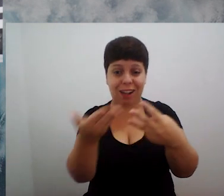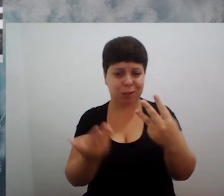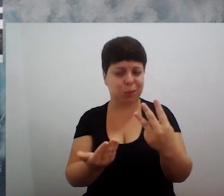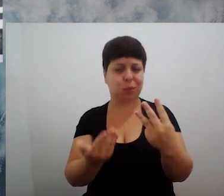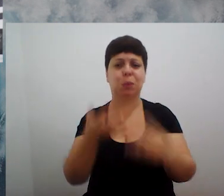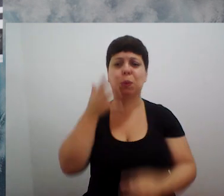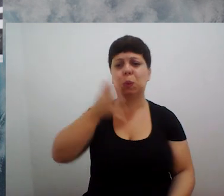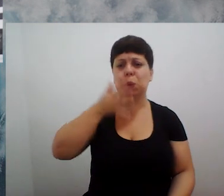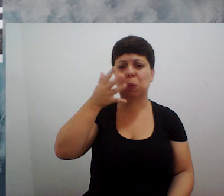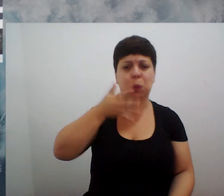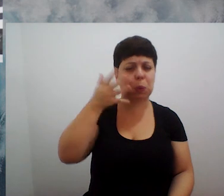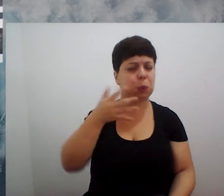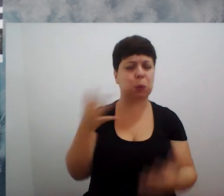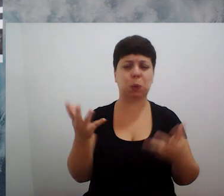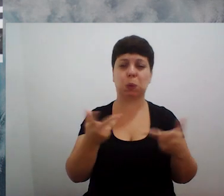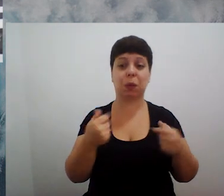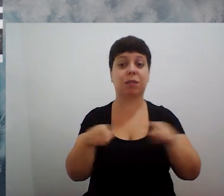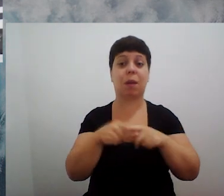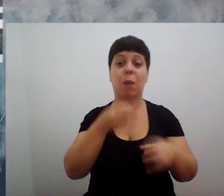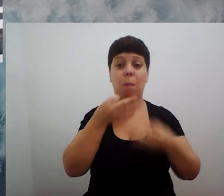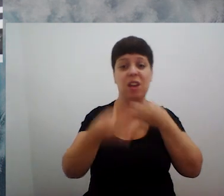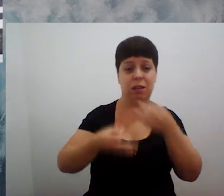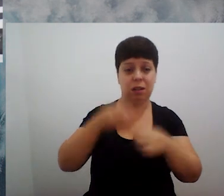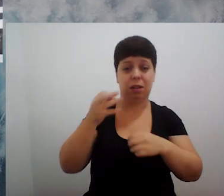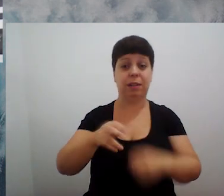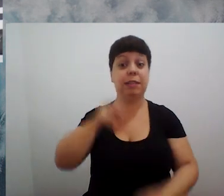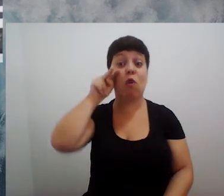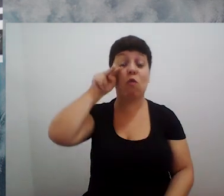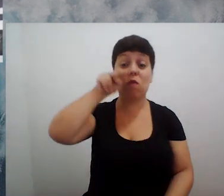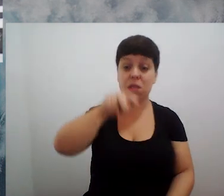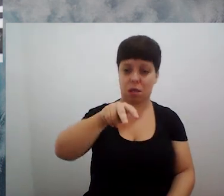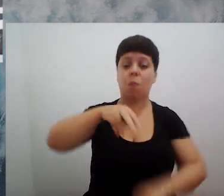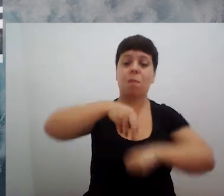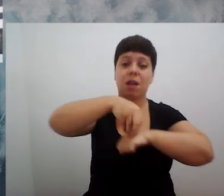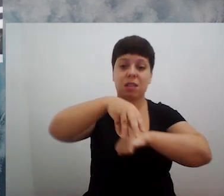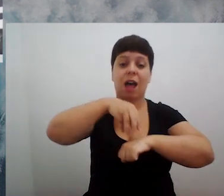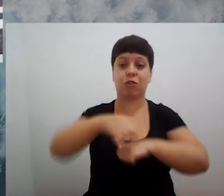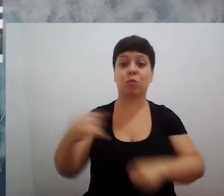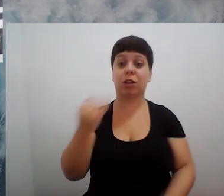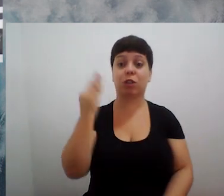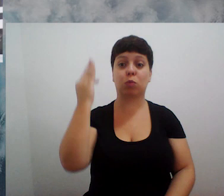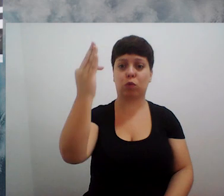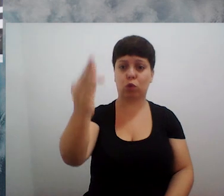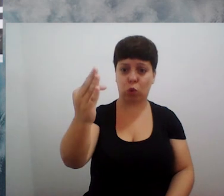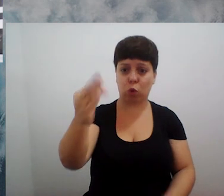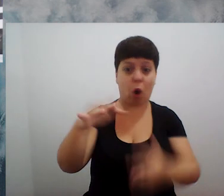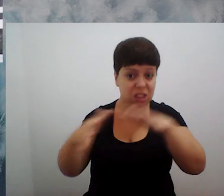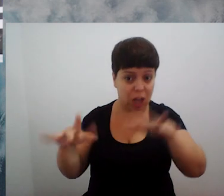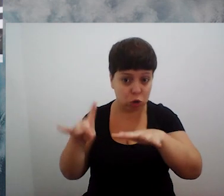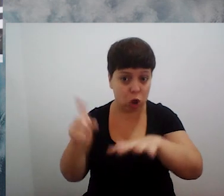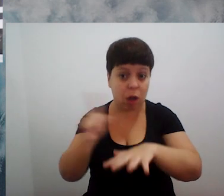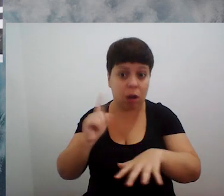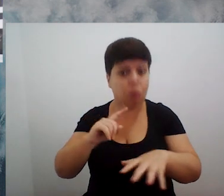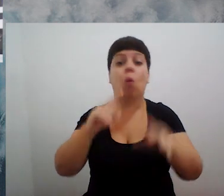com riquíssimas informações e visões sobre o tema, trazendo importantes mensagens para o futuro, não só do oceano, o futuro